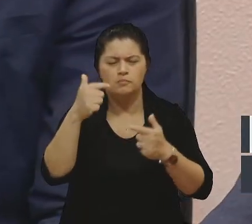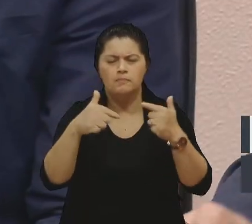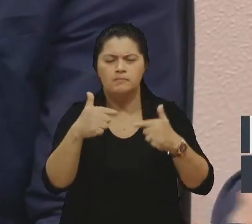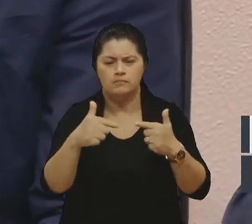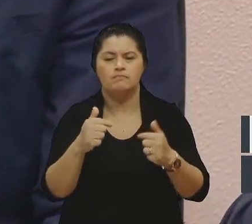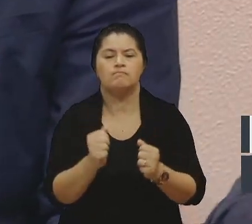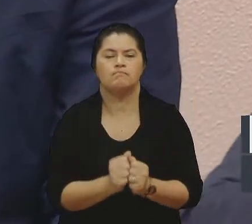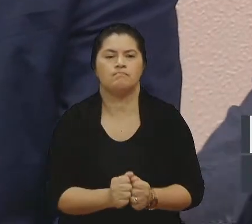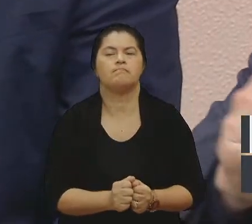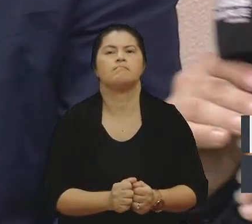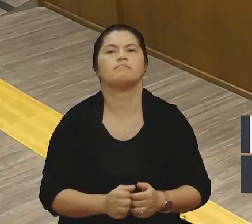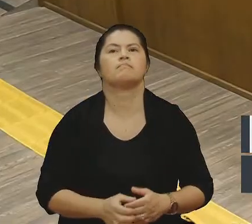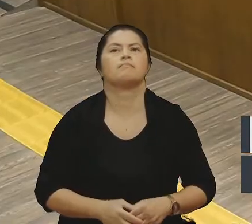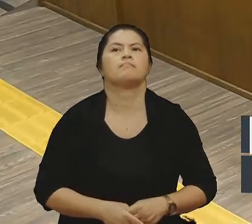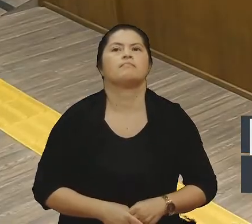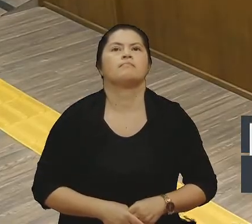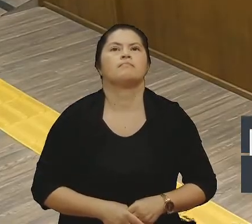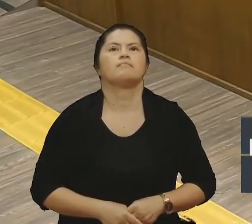todos.